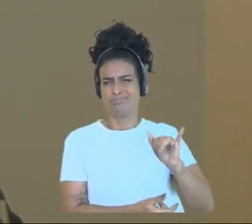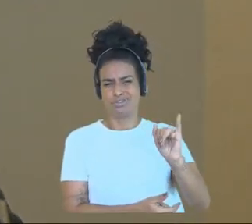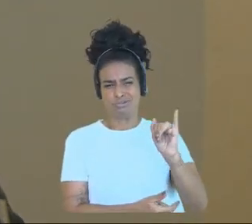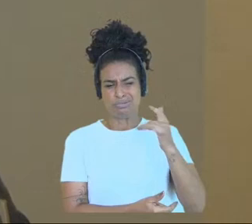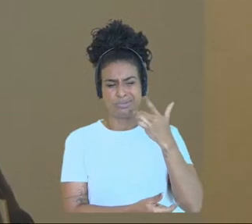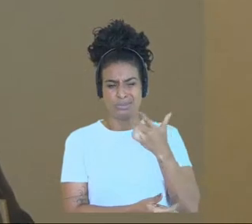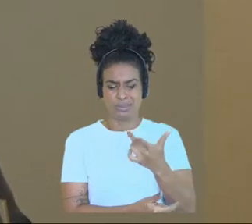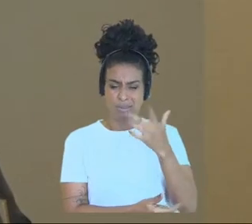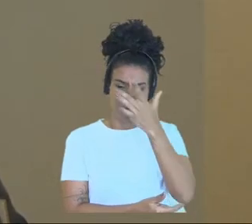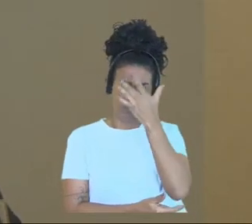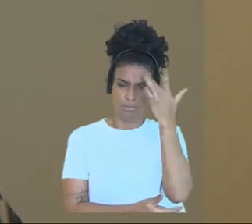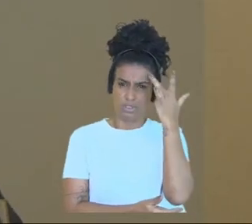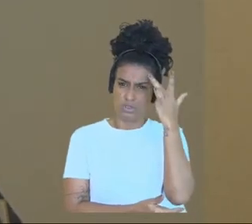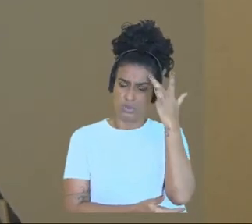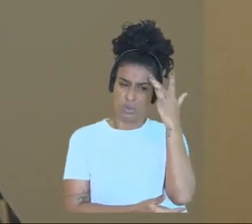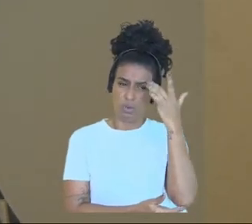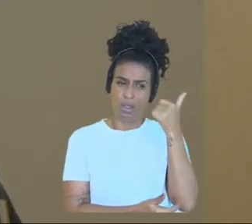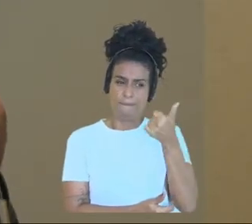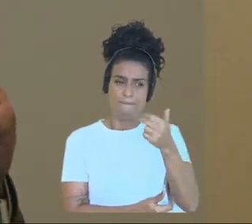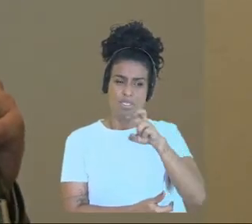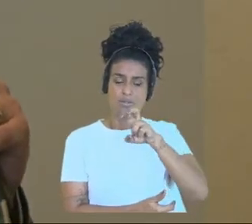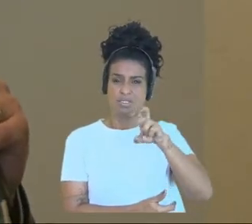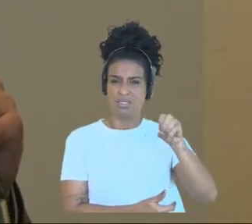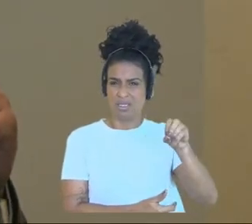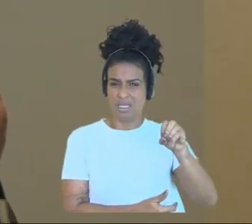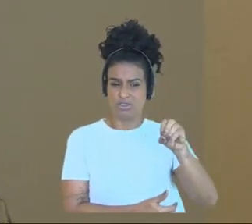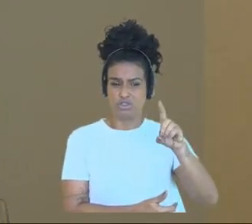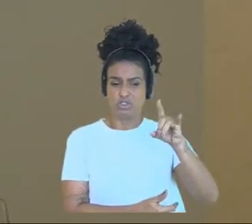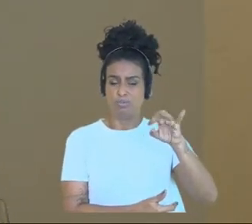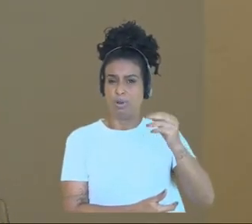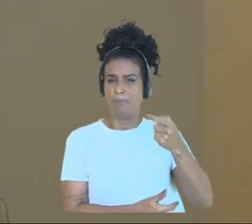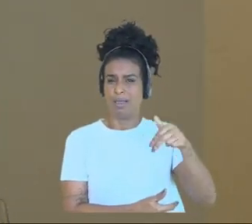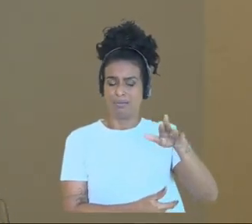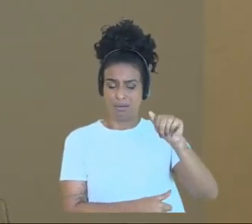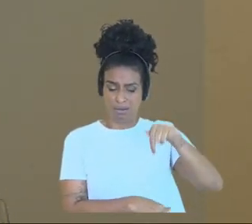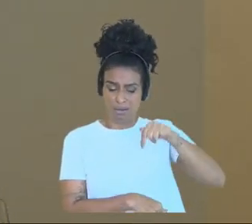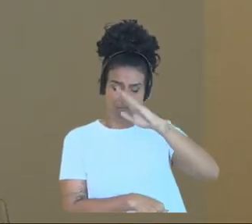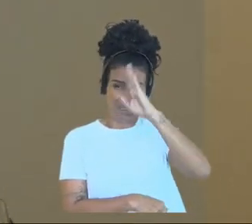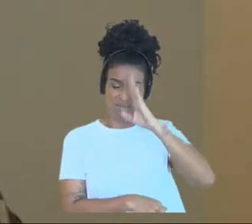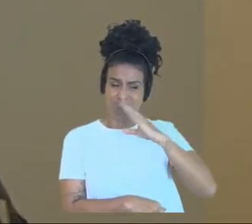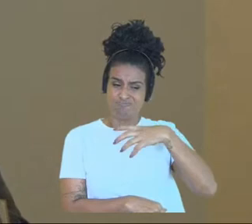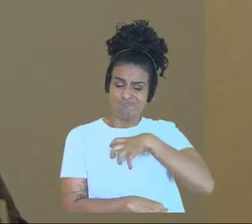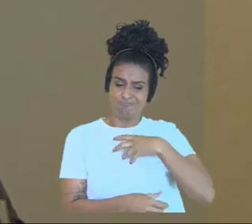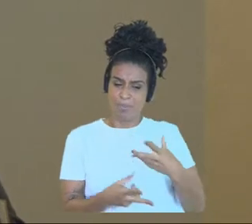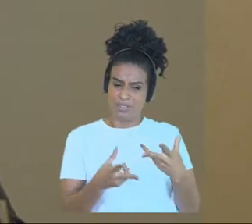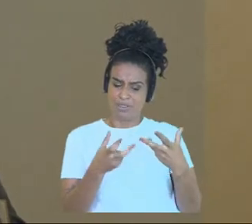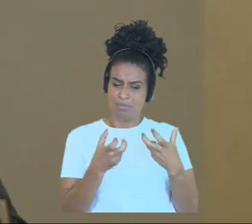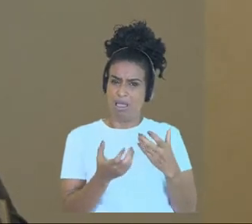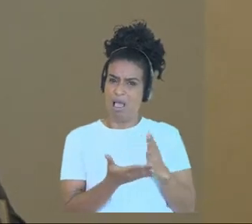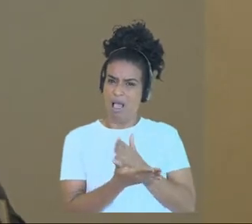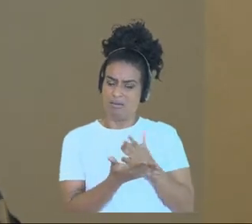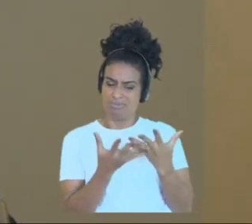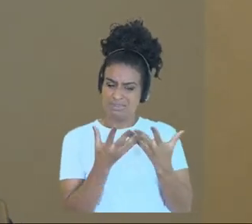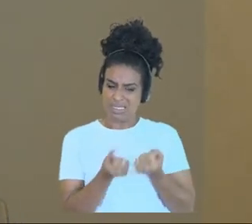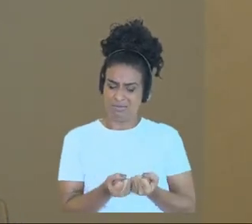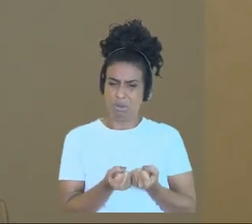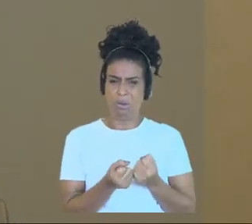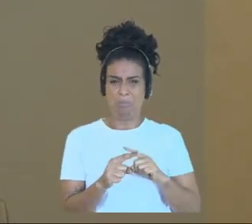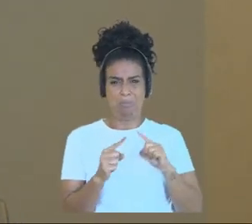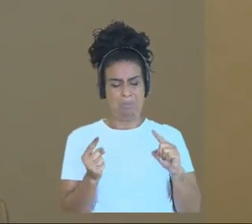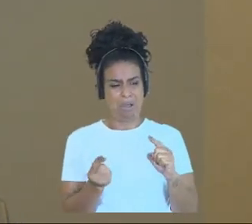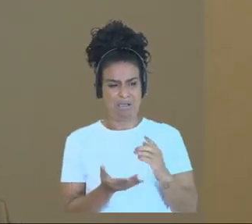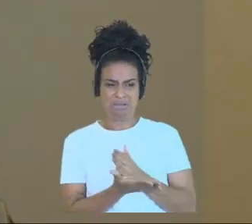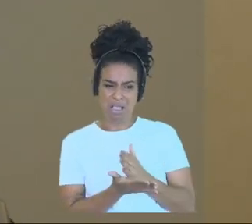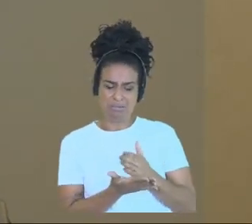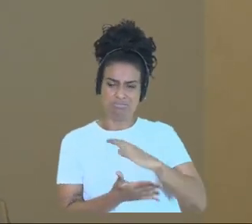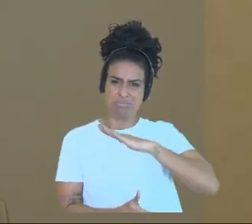os diplomatas, são 1.500 no Brasil, sentiram isso de maneira muito clara. Alguns aderiram, mas a maioria ficou muito frustrada com aquilo